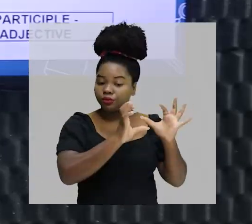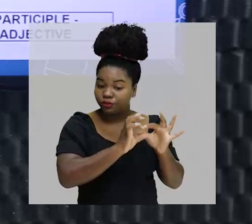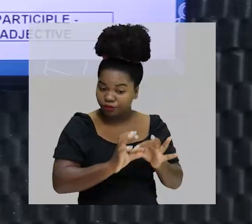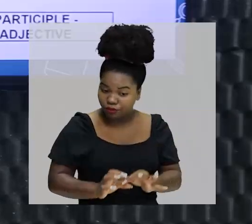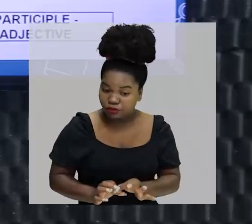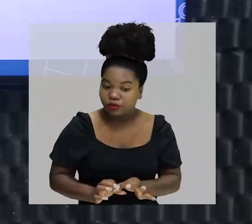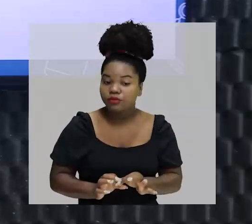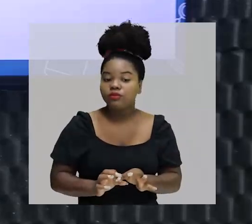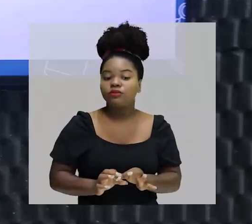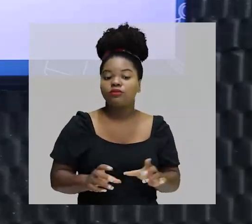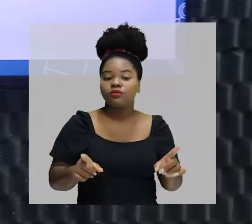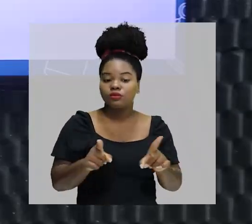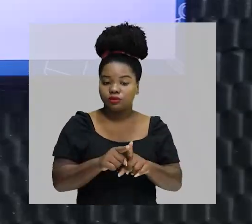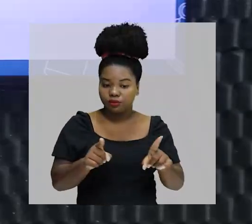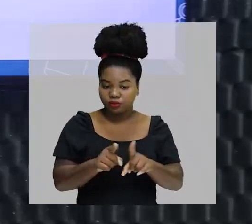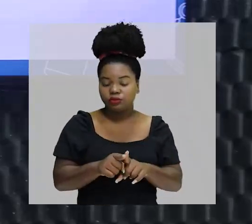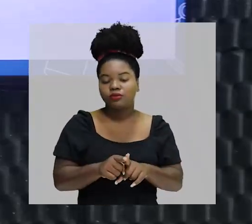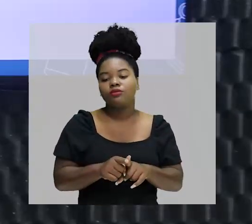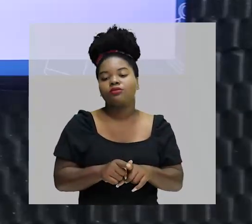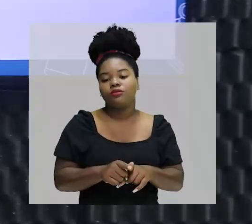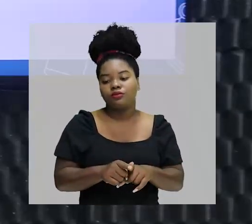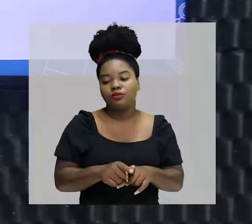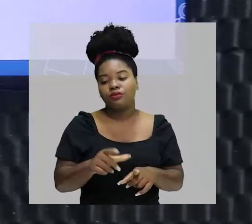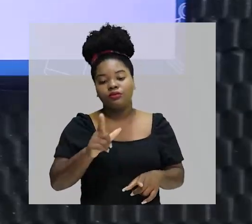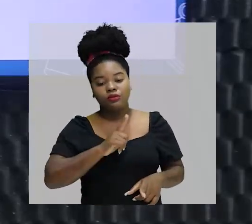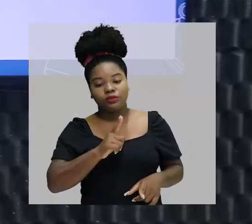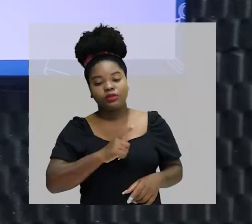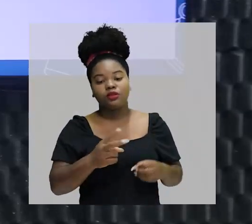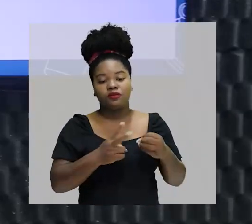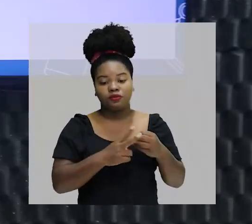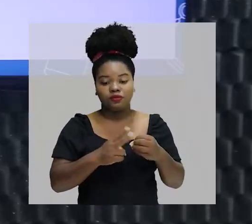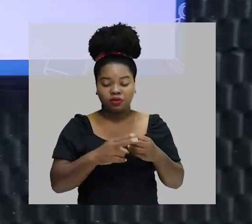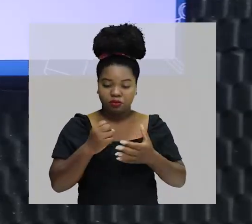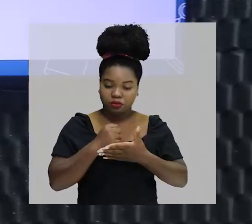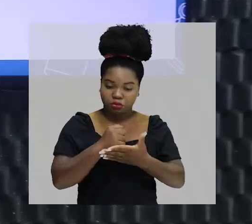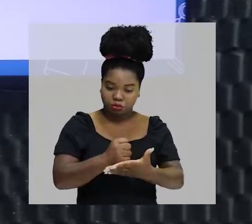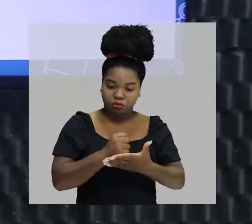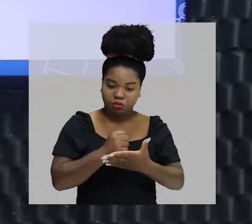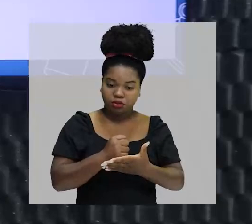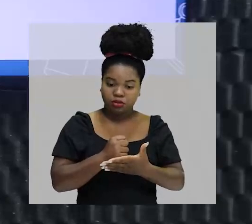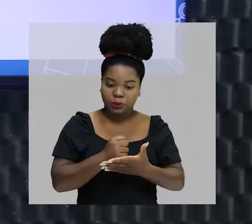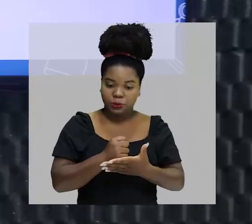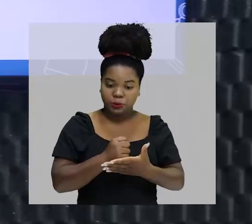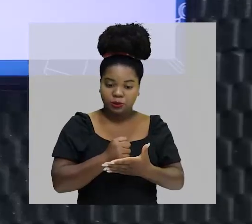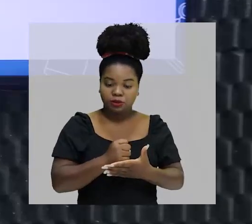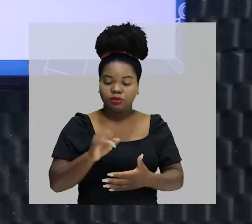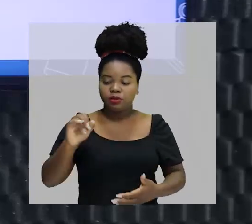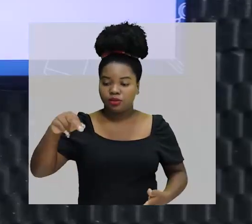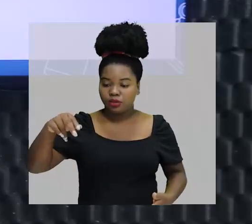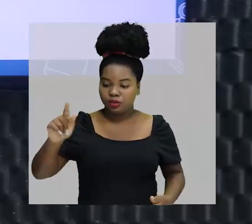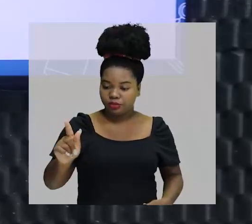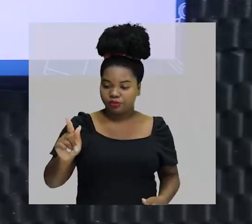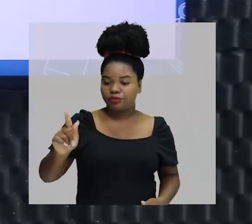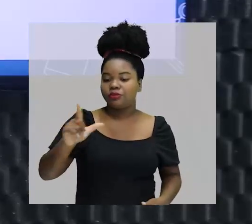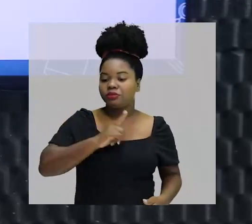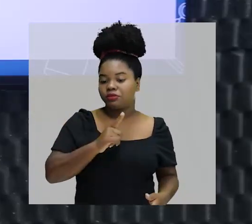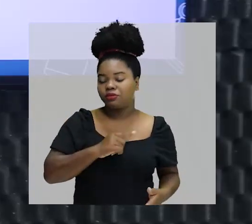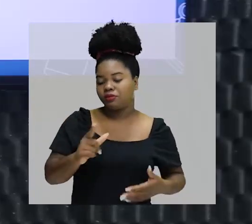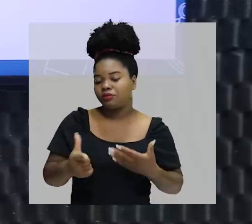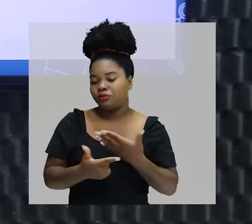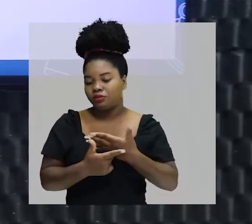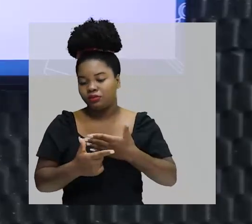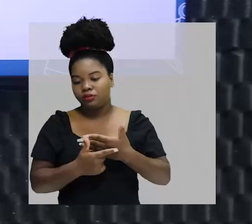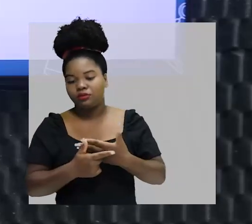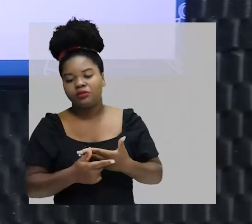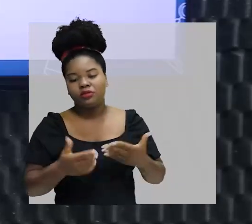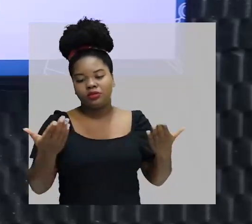contexto e, além disso, pela presença do verbo auxiliar. Para aquele verbo com ING ter a função